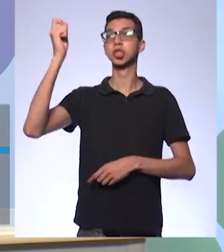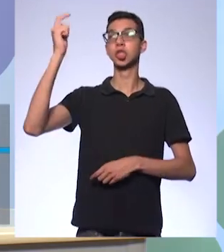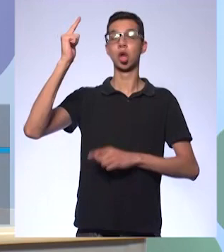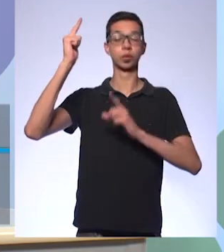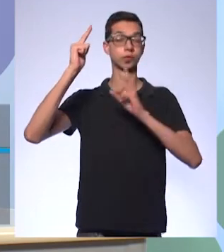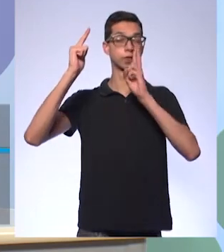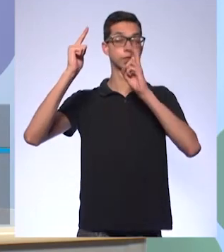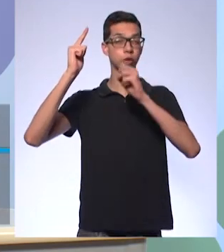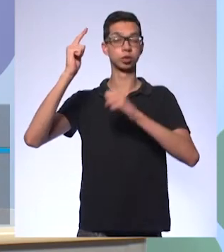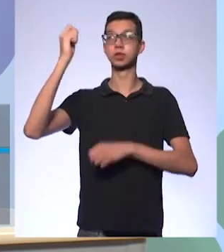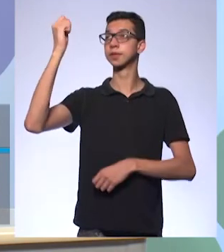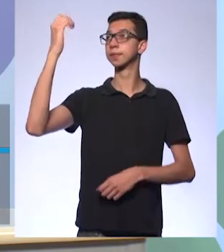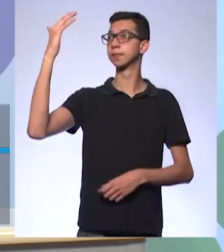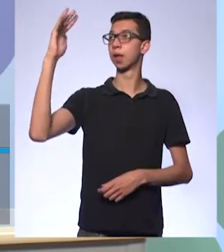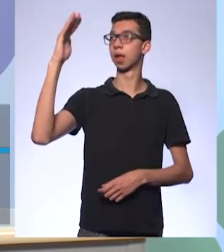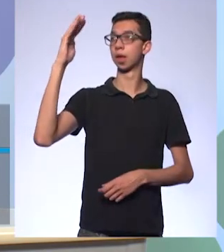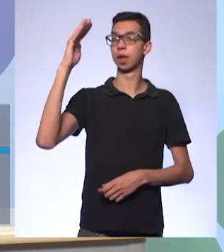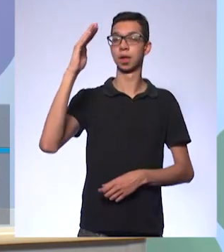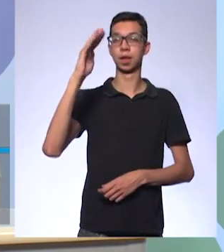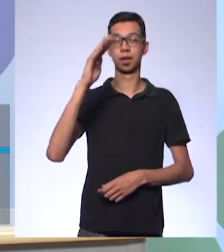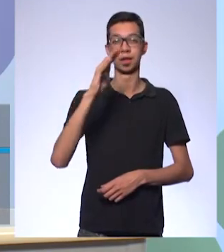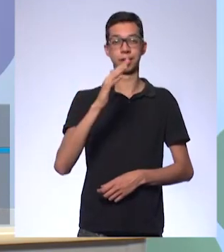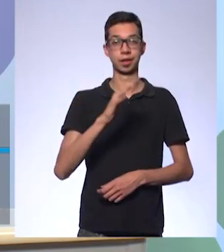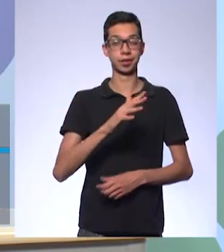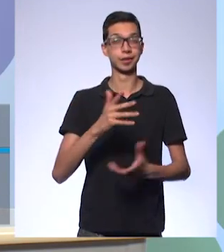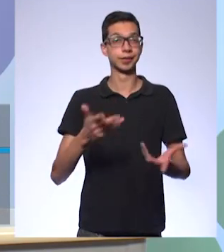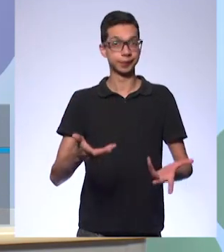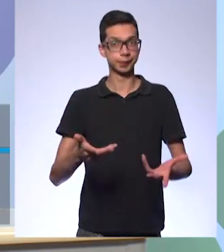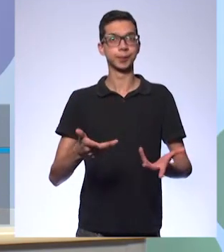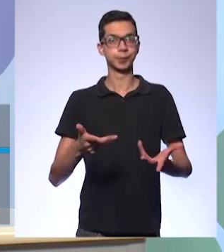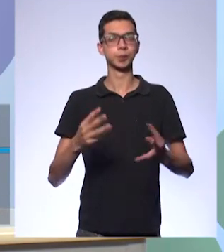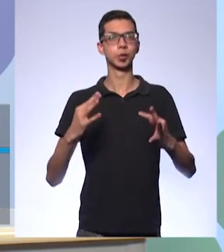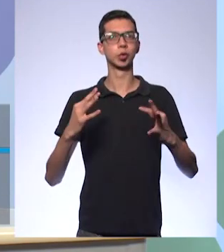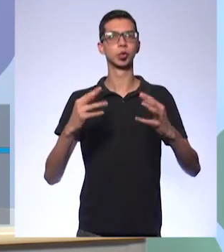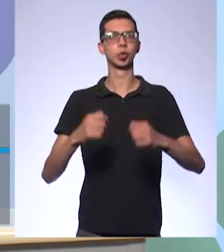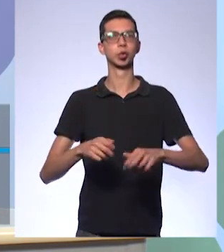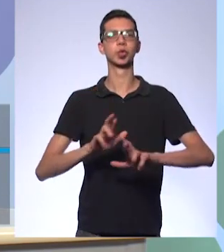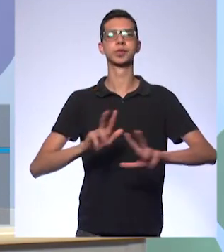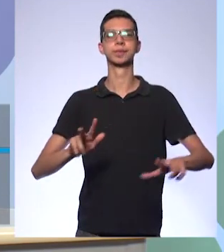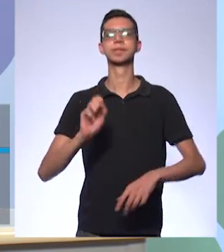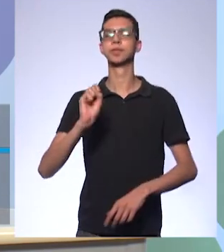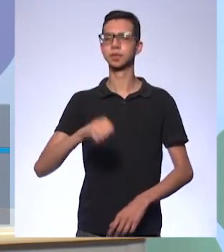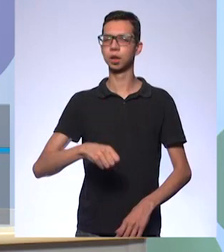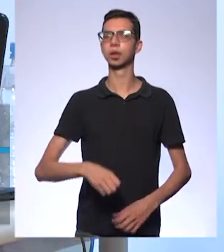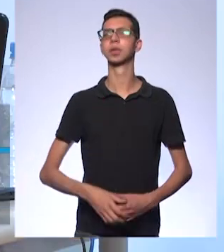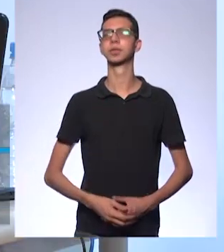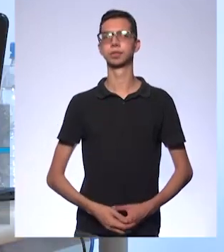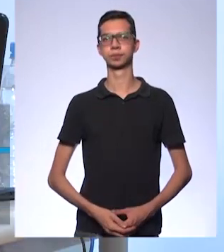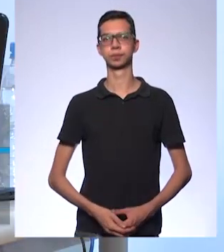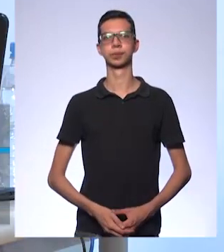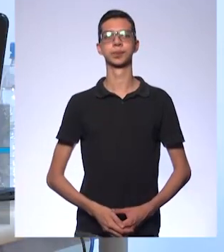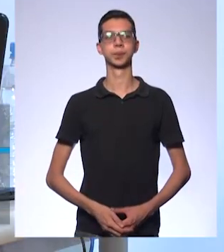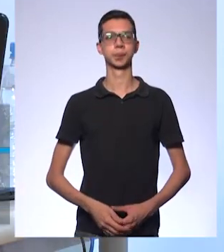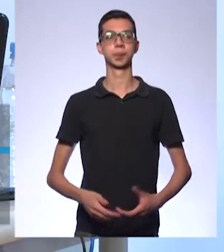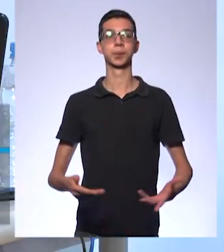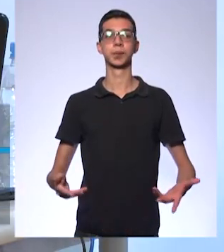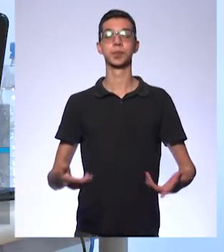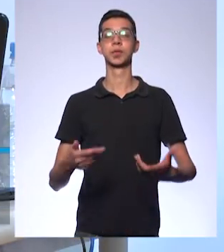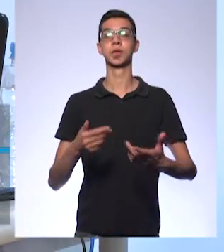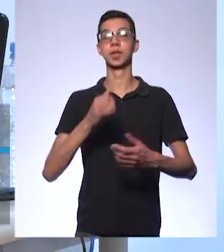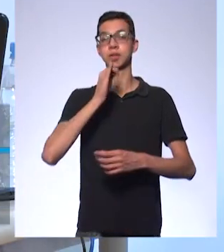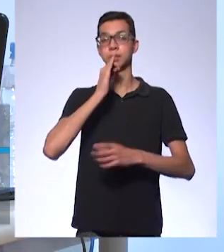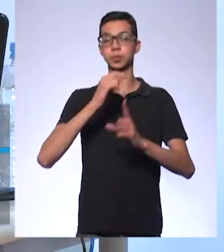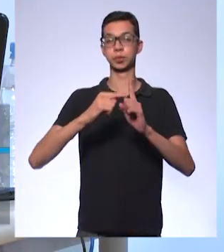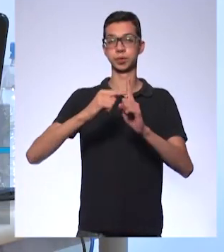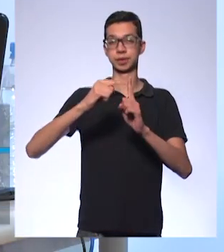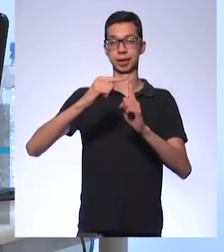sol, nos raios de sol que chegam até a Terra. Então, tudo isso tem uma grande diferença, sim. Esses graus